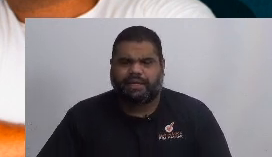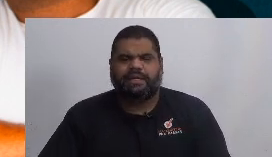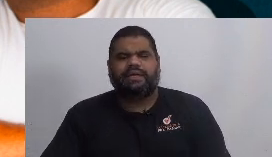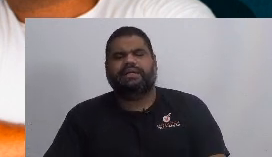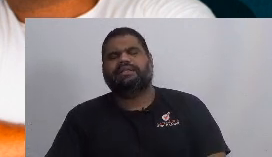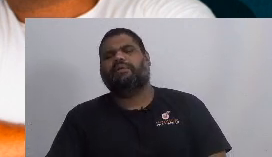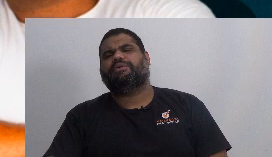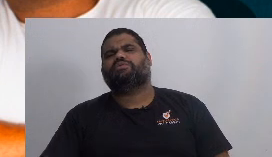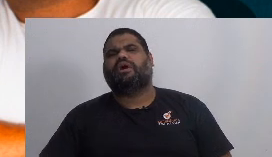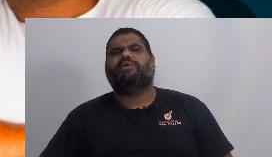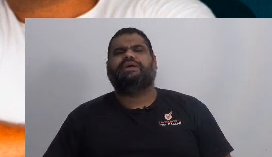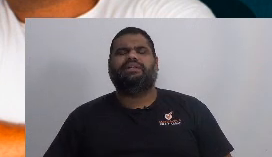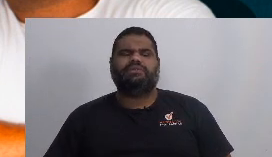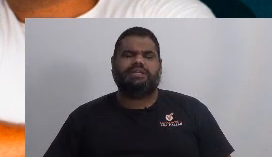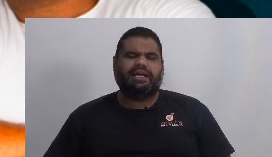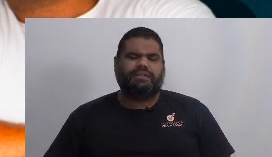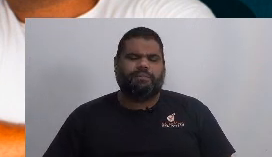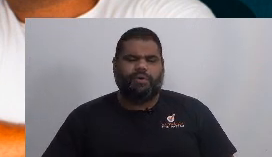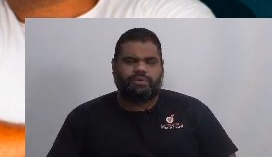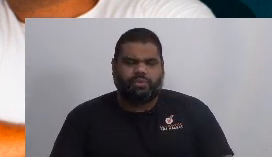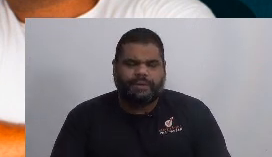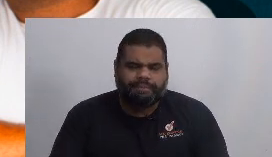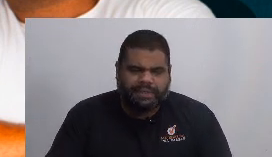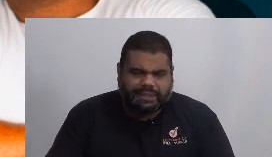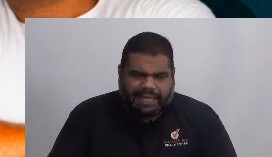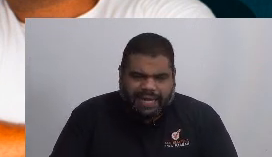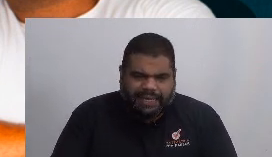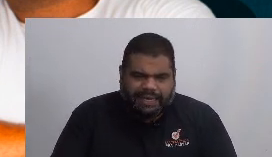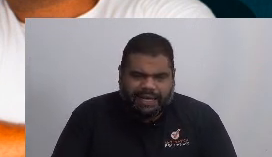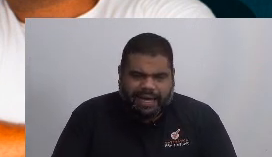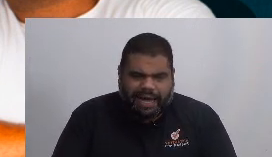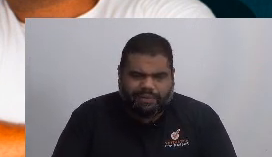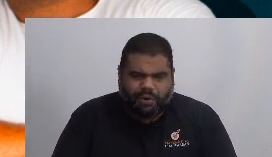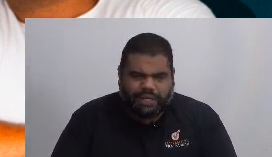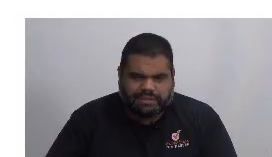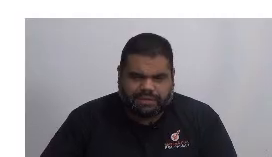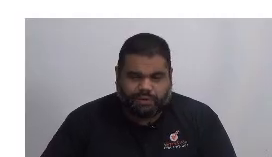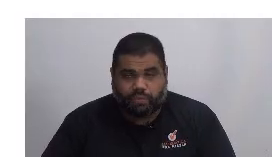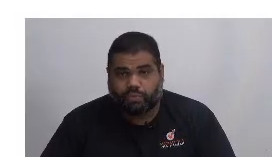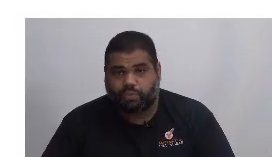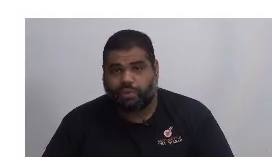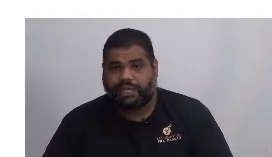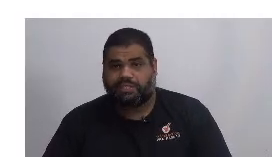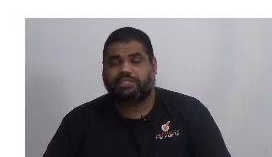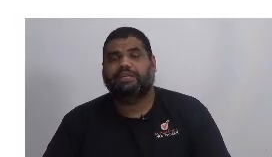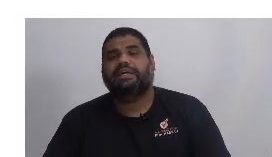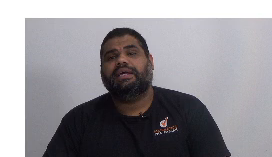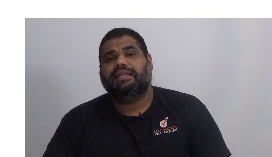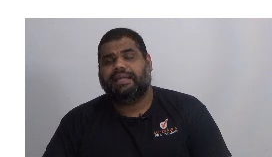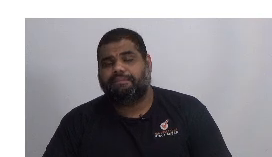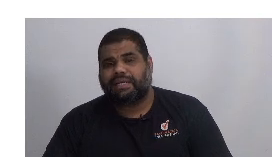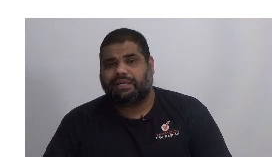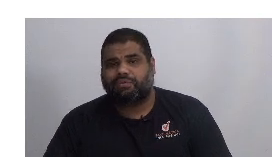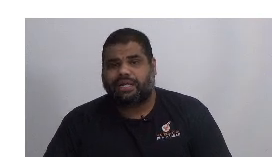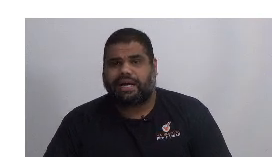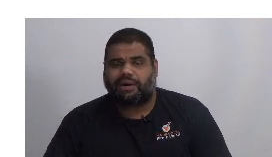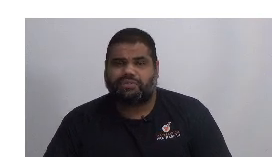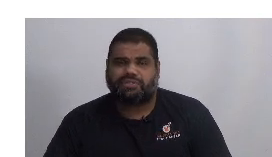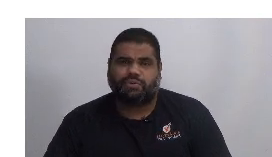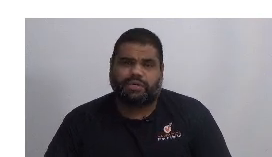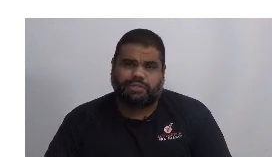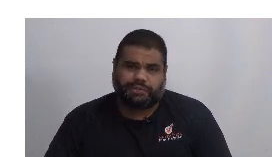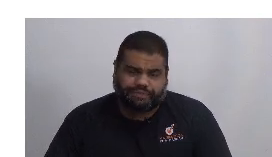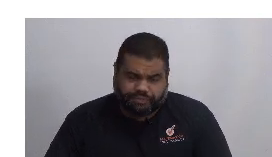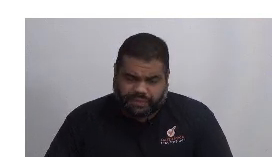MPP. Então, pessoal, indo direto ao ponto, tá aí a correção do quiz. Lembrando, né,